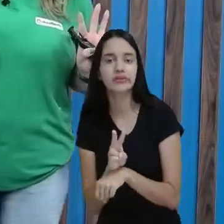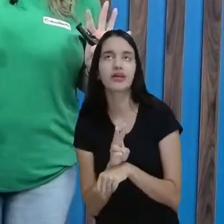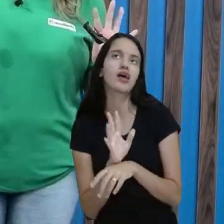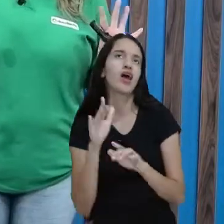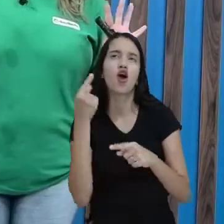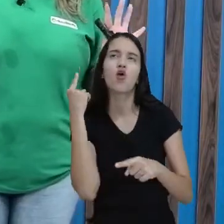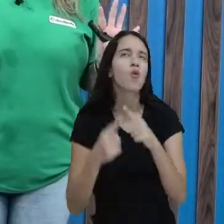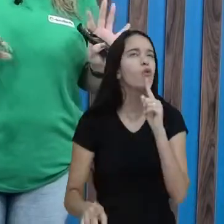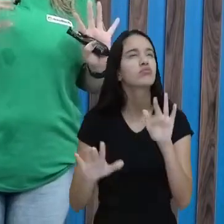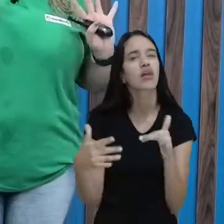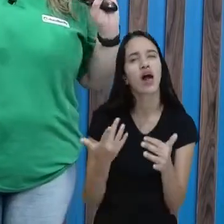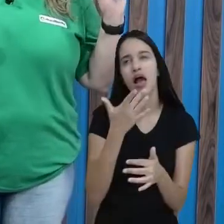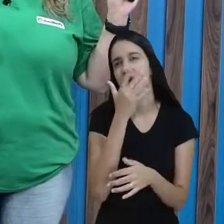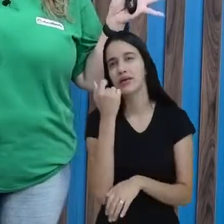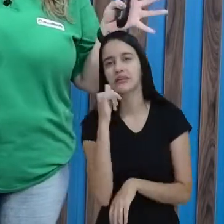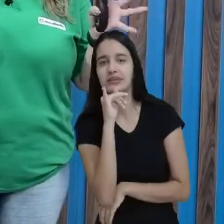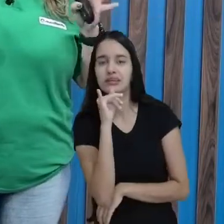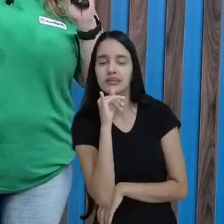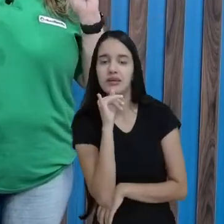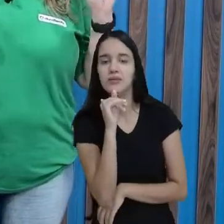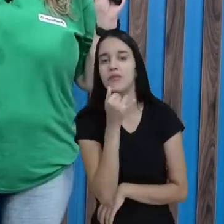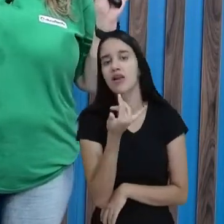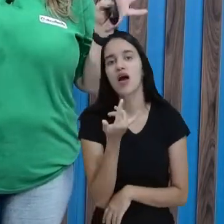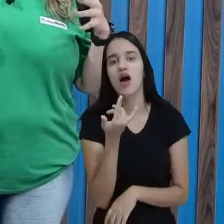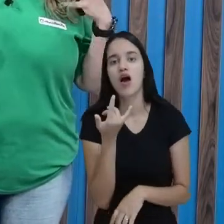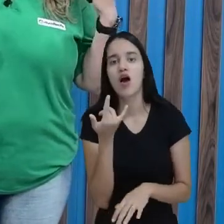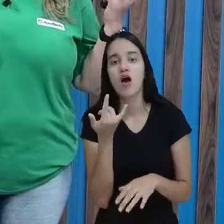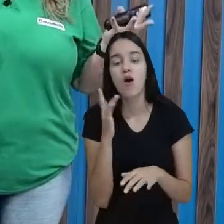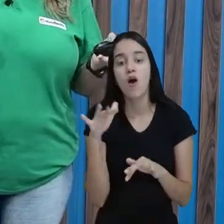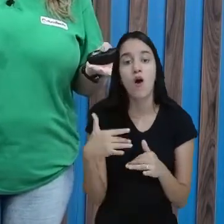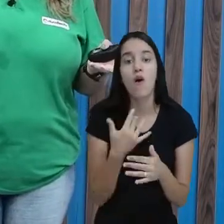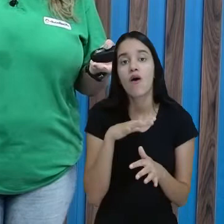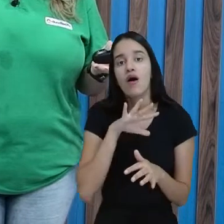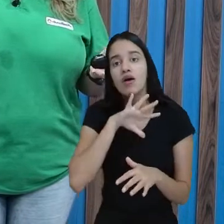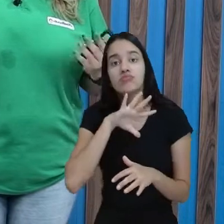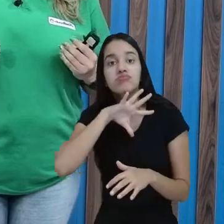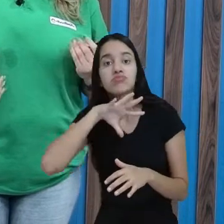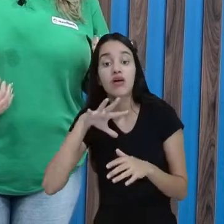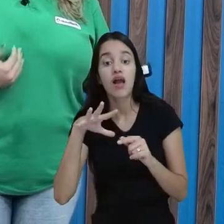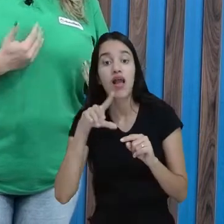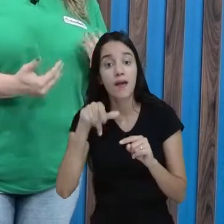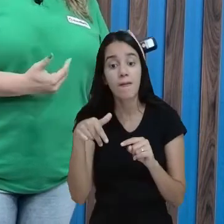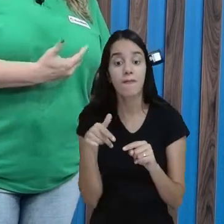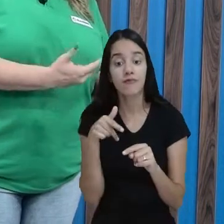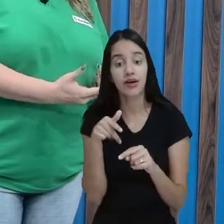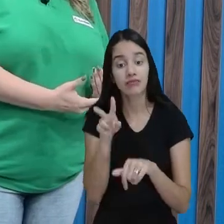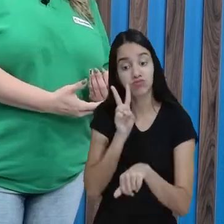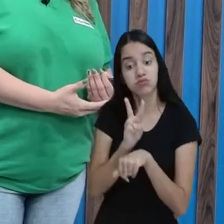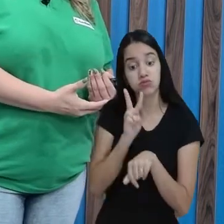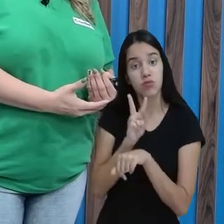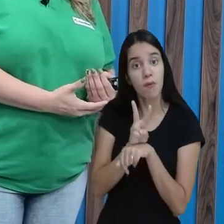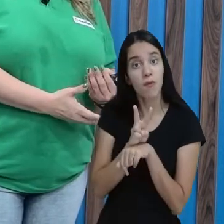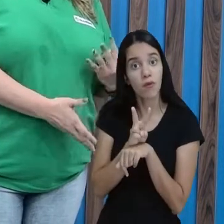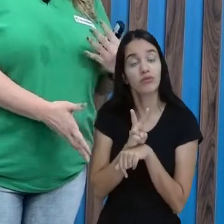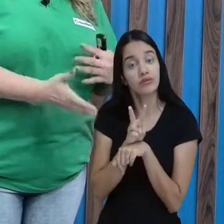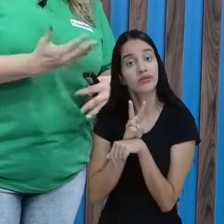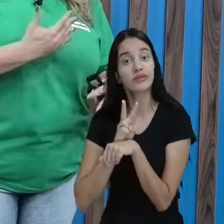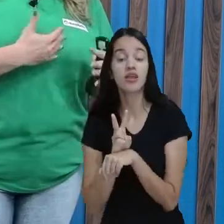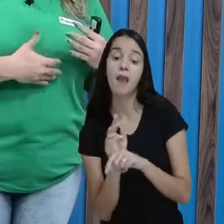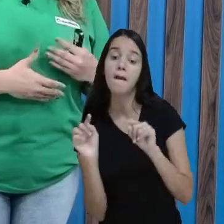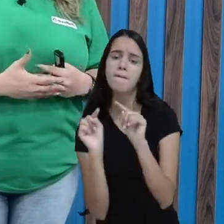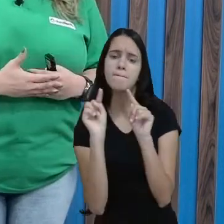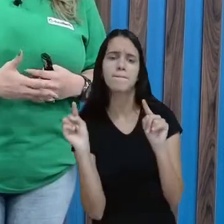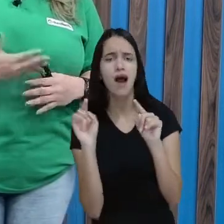contra algum agente, né, um predador e tudo mais, ele vai se beneficiar com isso. Mas